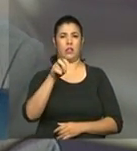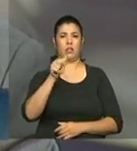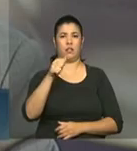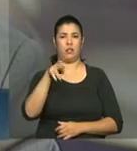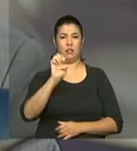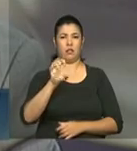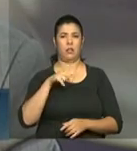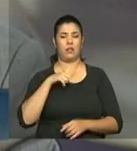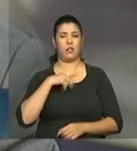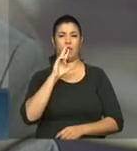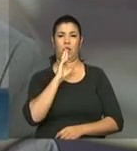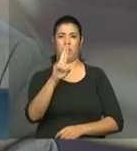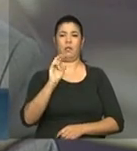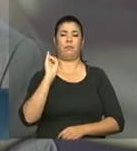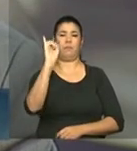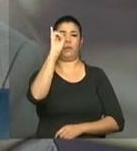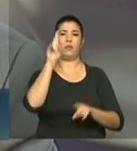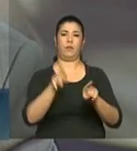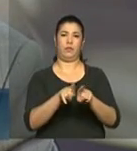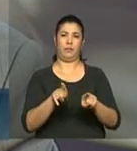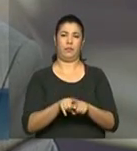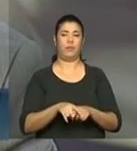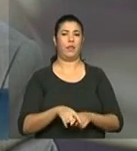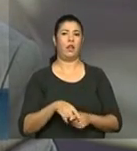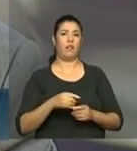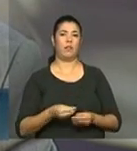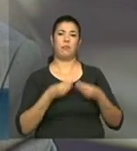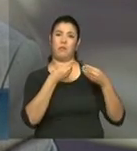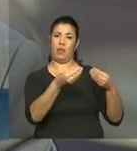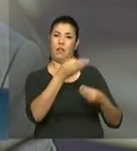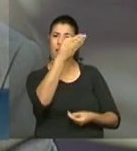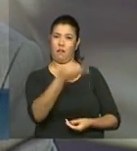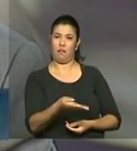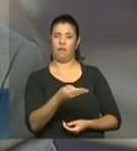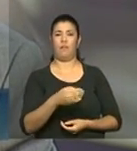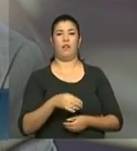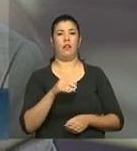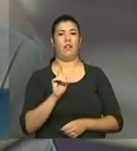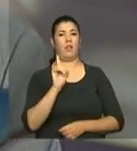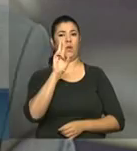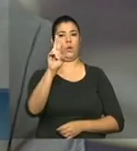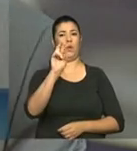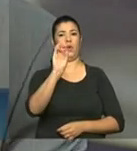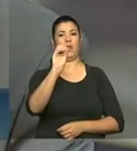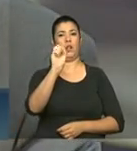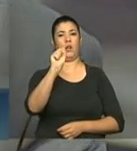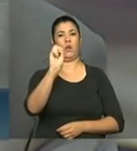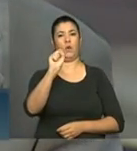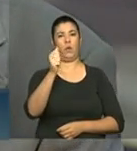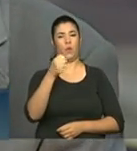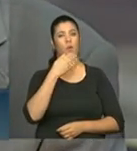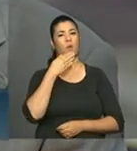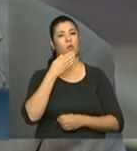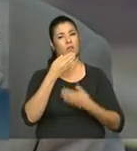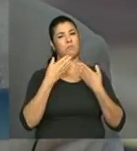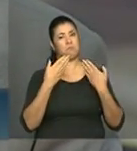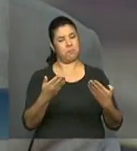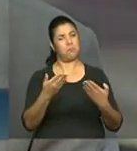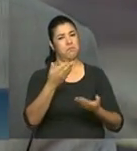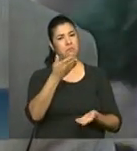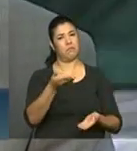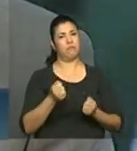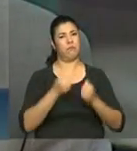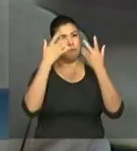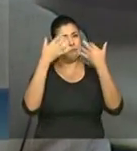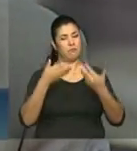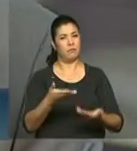extremamente importantes, né? Então, eu vou passar para a doutora Rosa para poder fazer a apresentação de maneira bastante objetiva. Doutora Rosa, por favor.